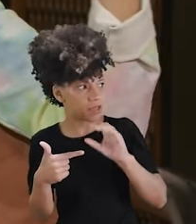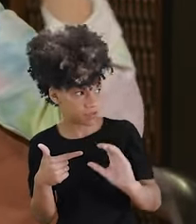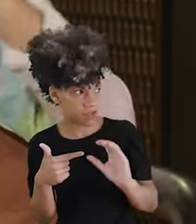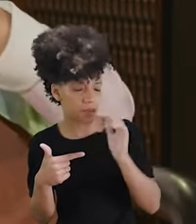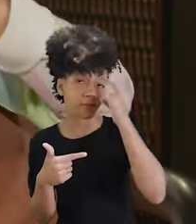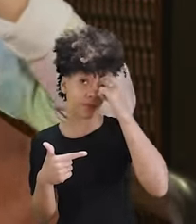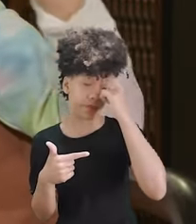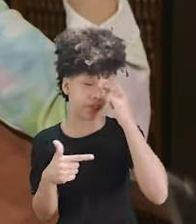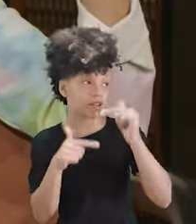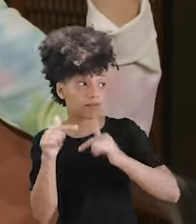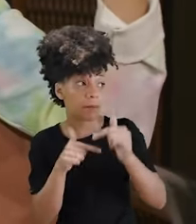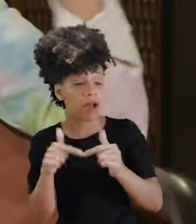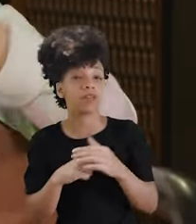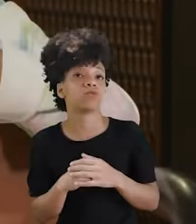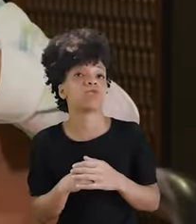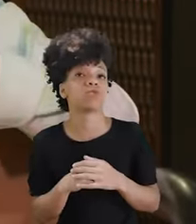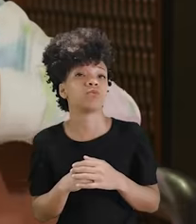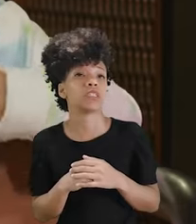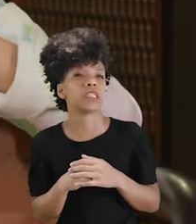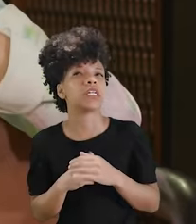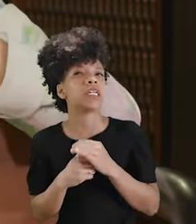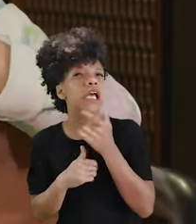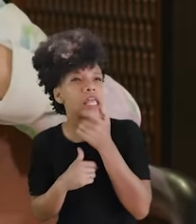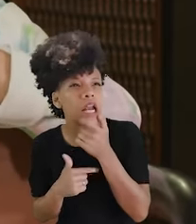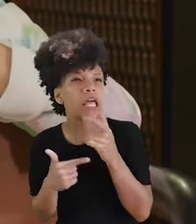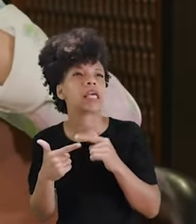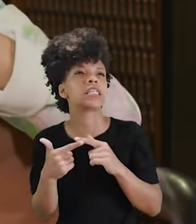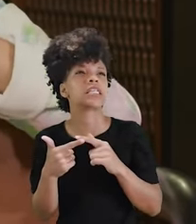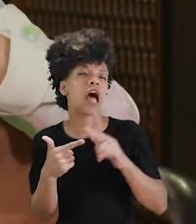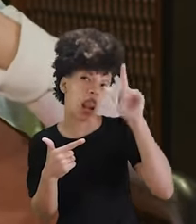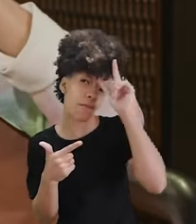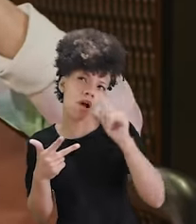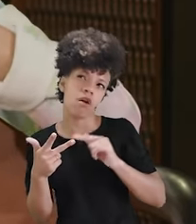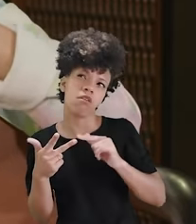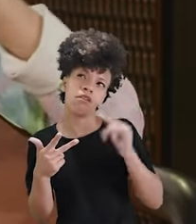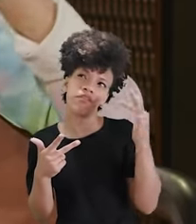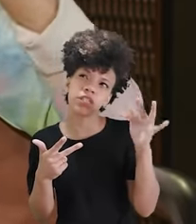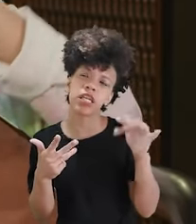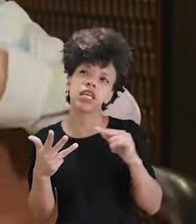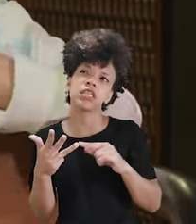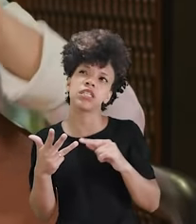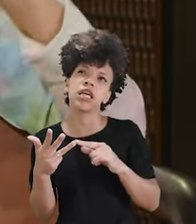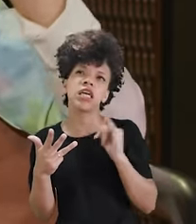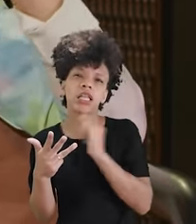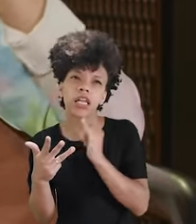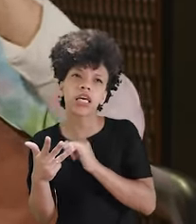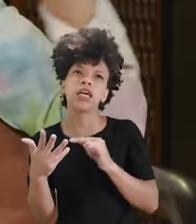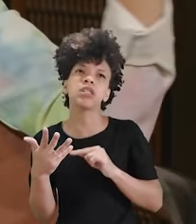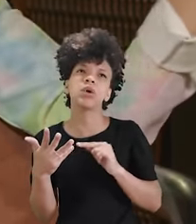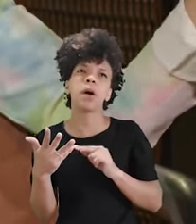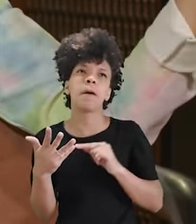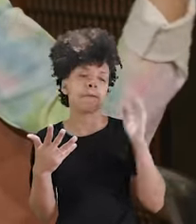insc eles trabalham com a inglês alemão francês italiano brasileiro